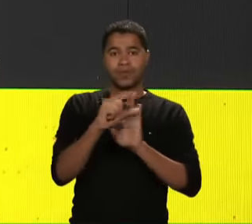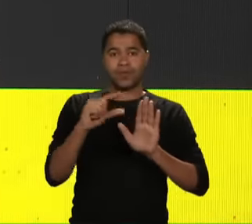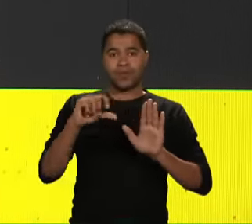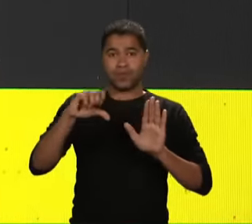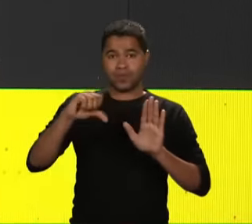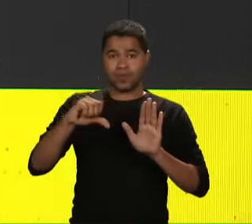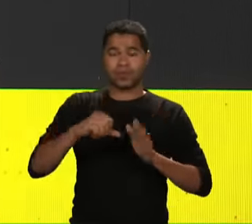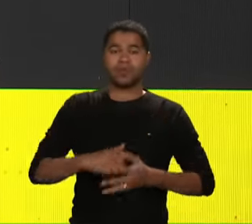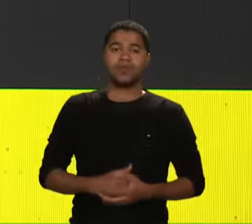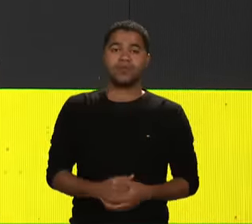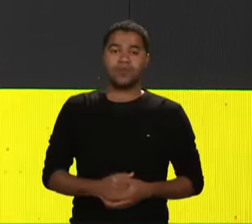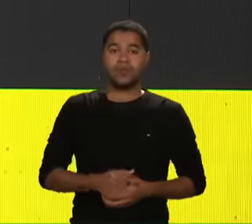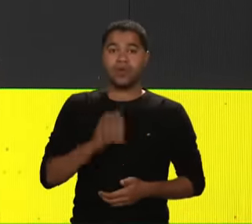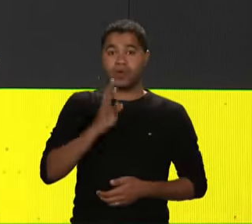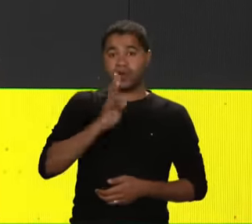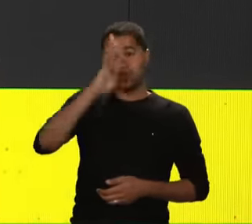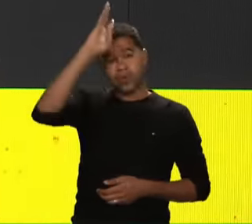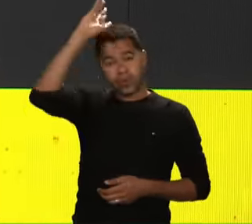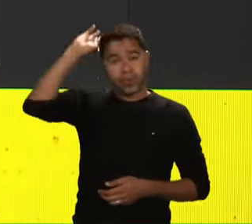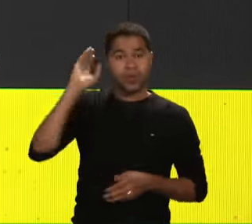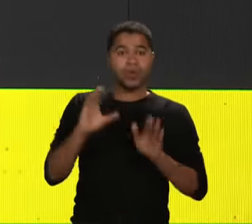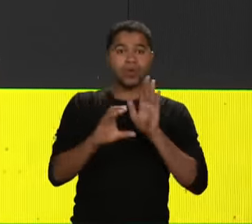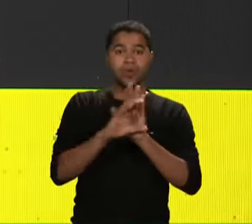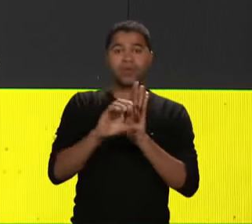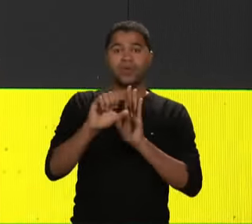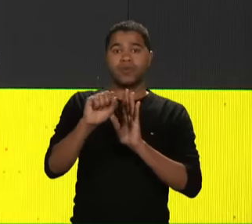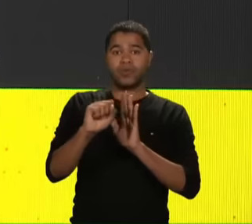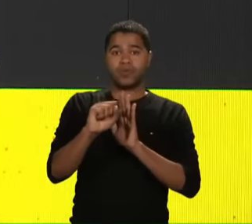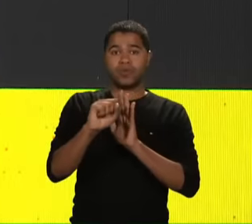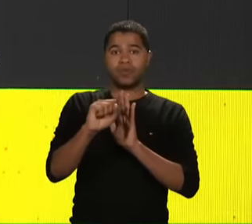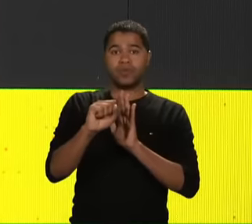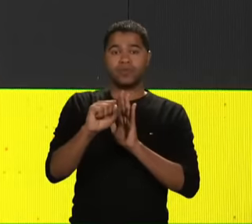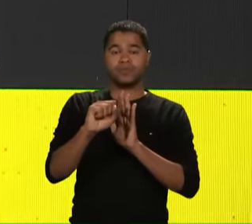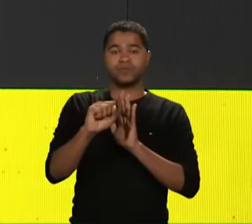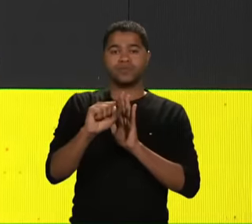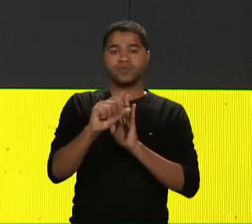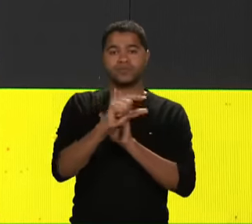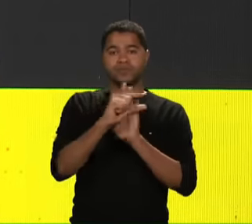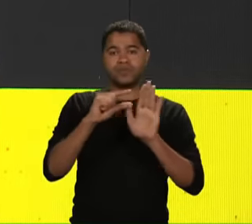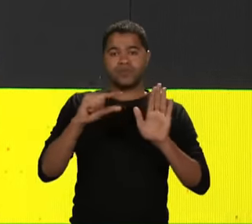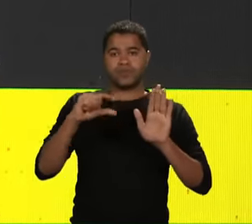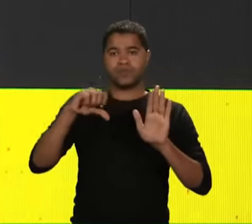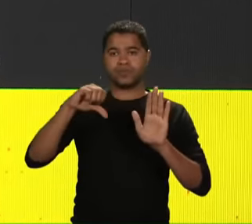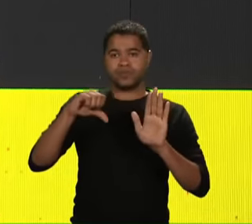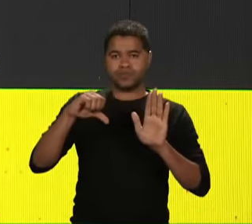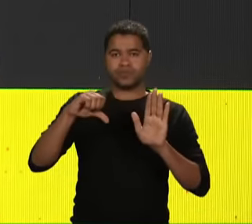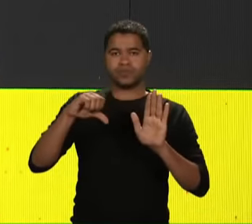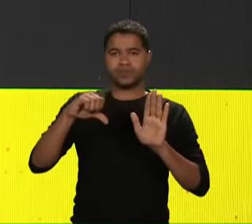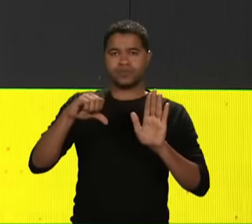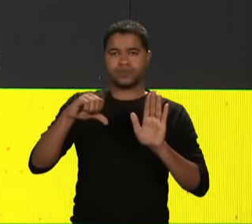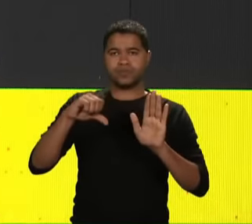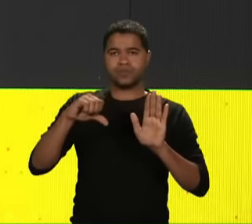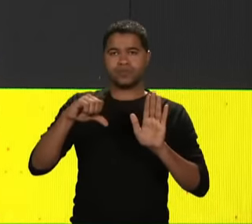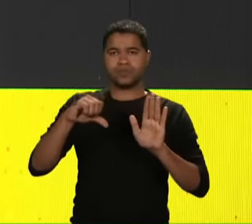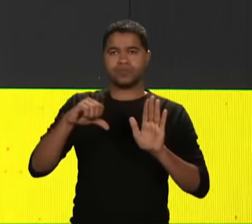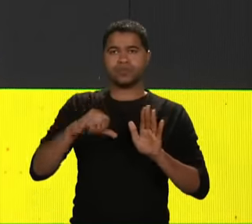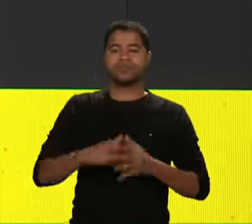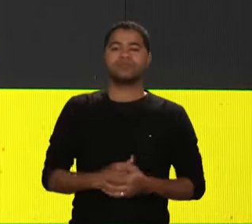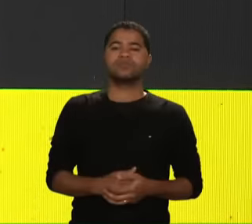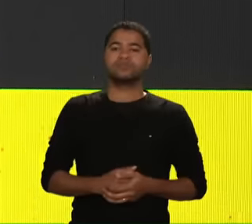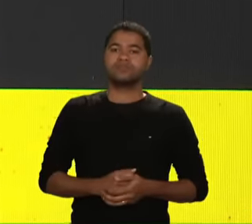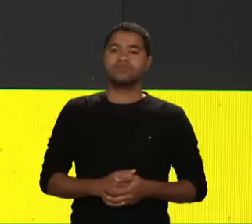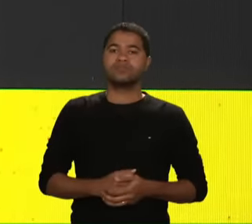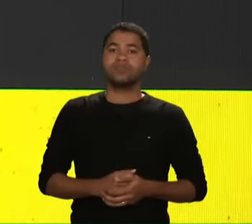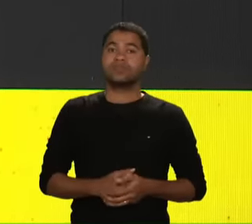versículo 9, Romanos capítulo 8, o verso de número 9,